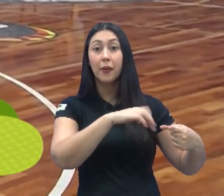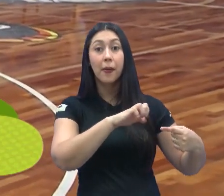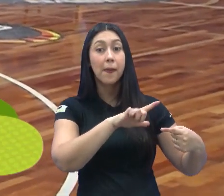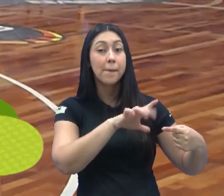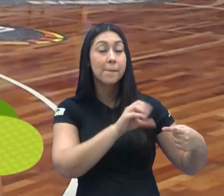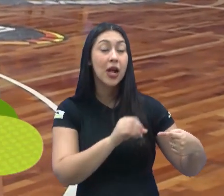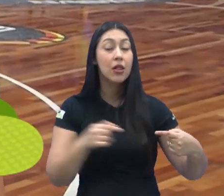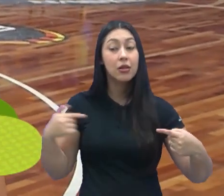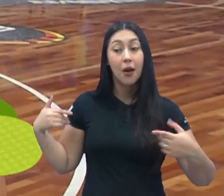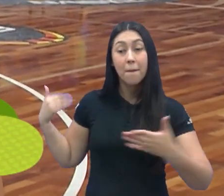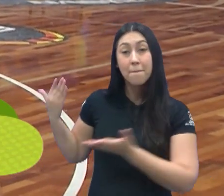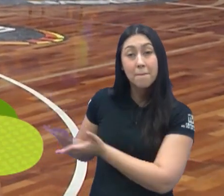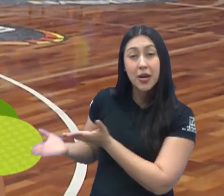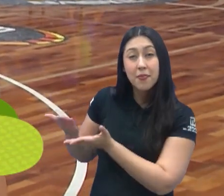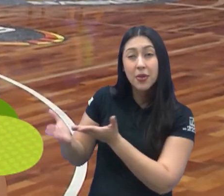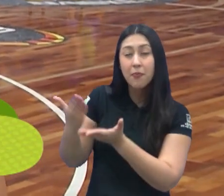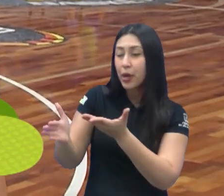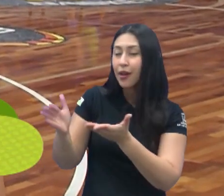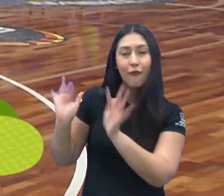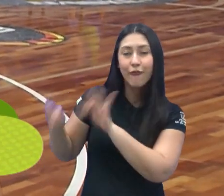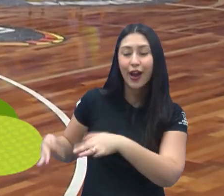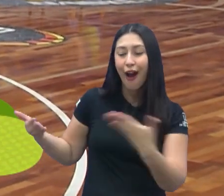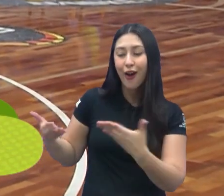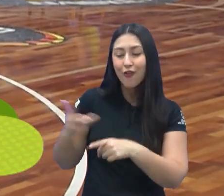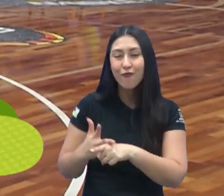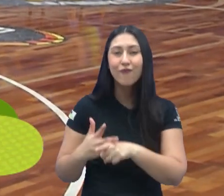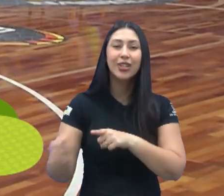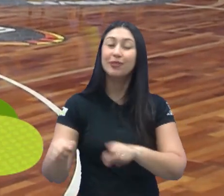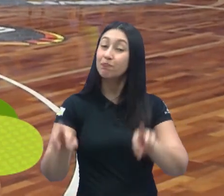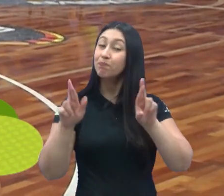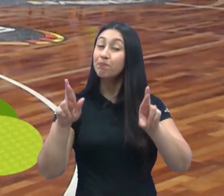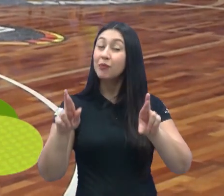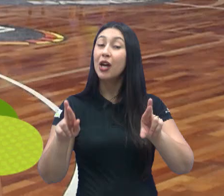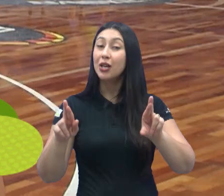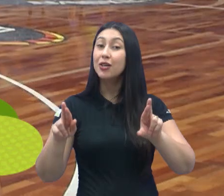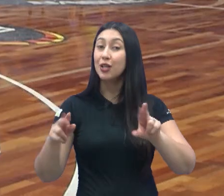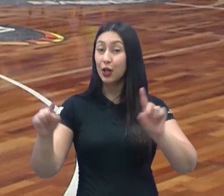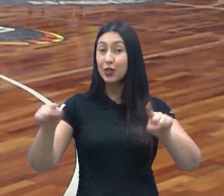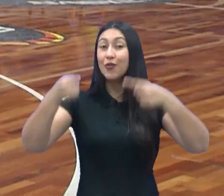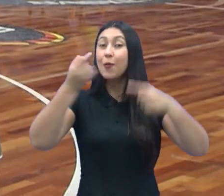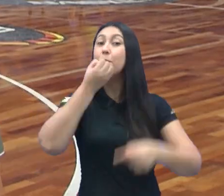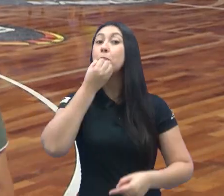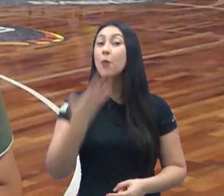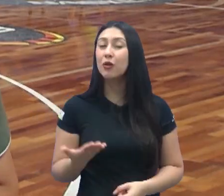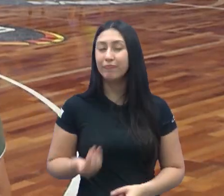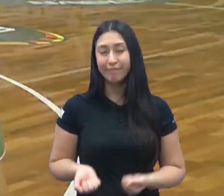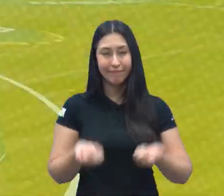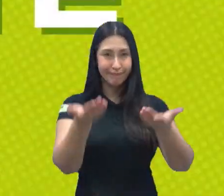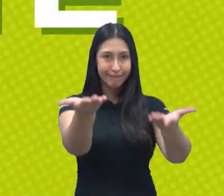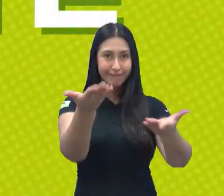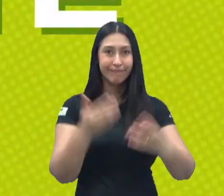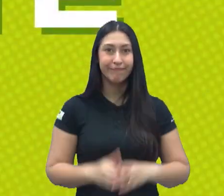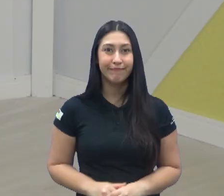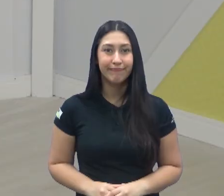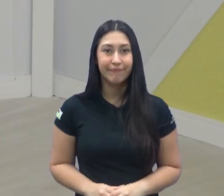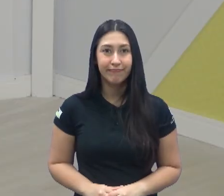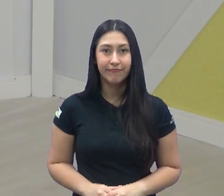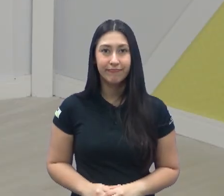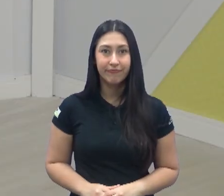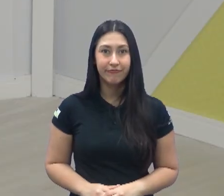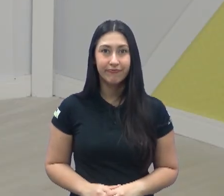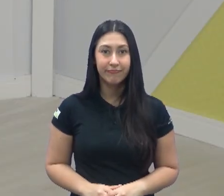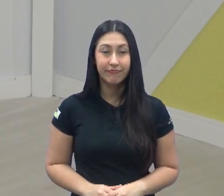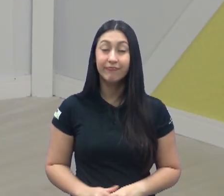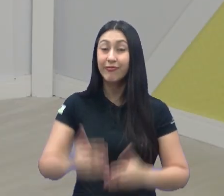sequência de derrotas deixado para trás, que agora vem um grande jogo para os jogadores aqui do São José. Volto com você no estúdio.